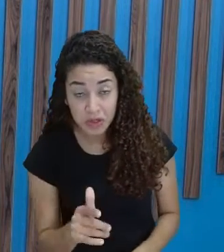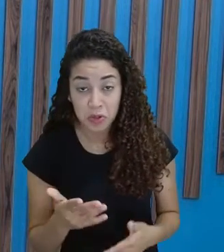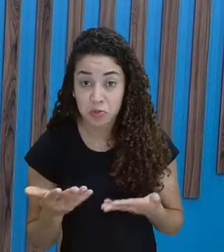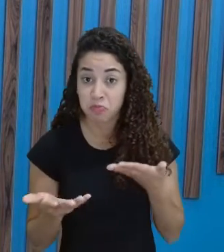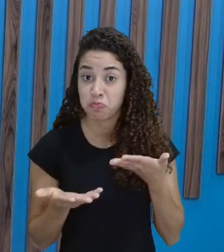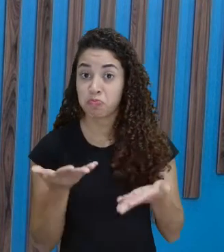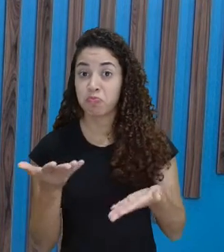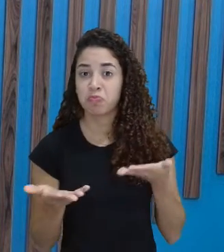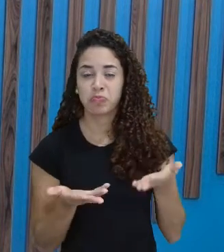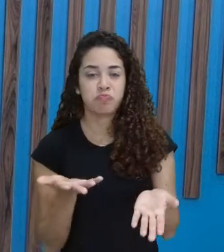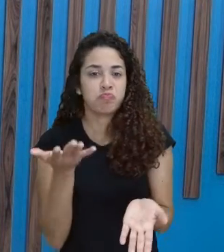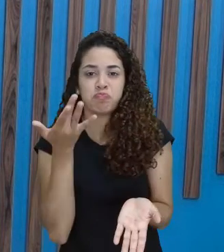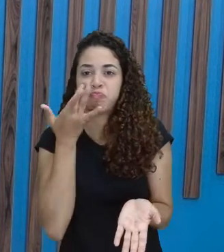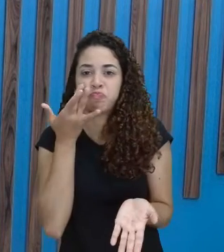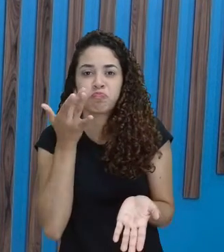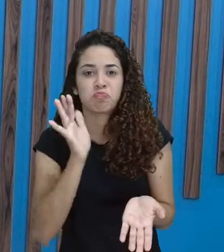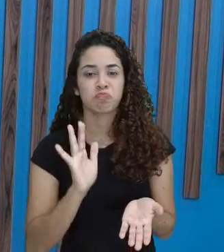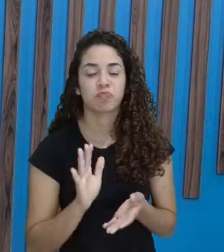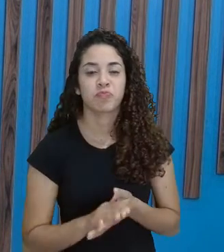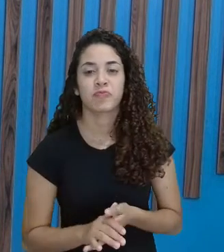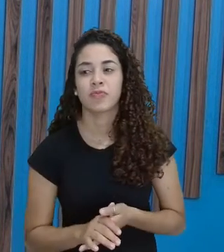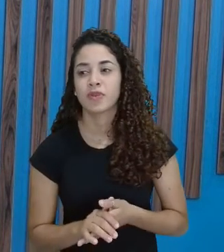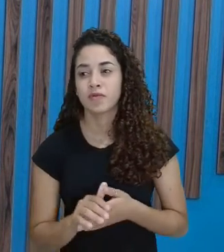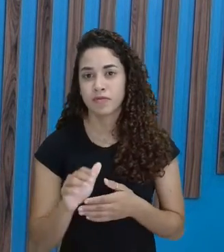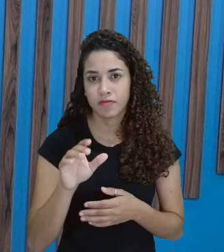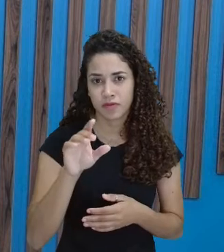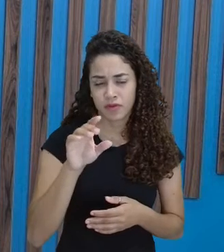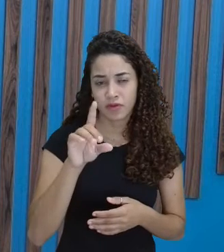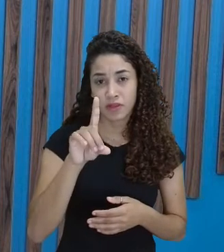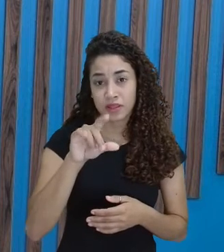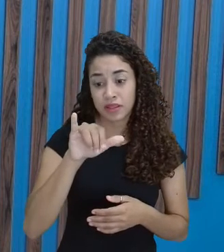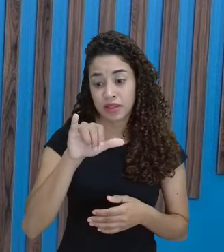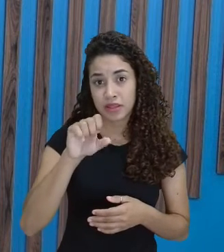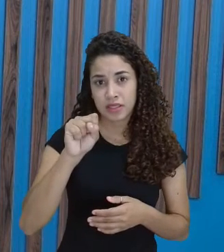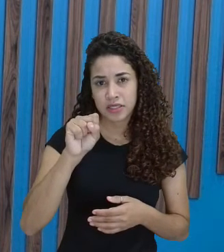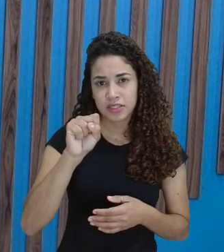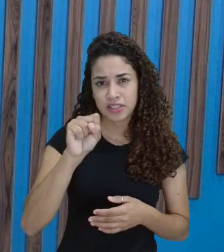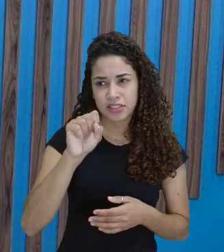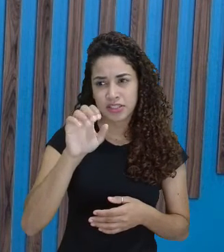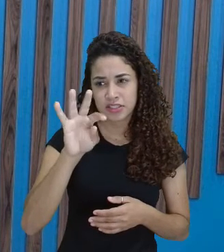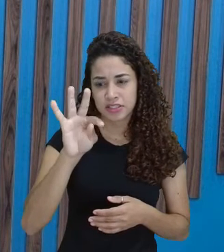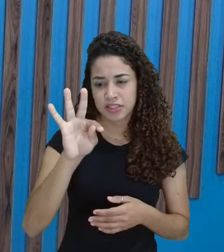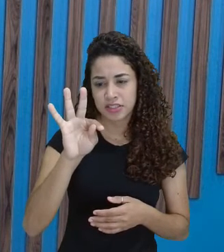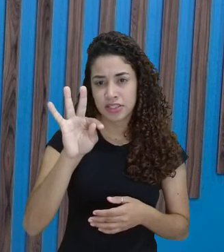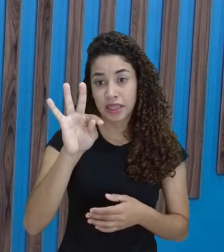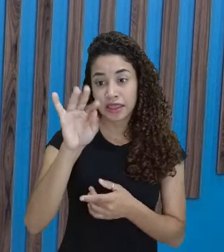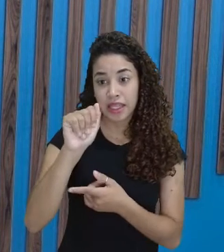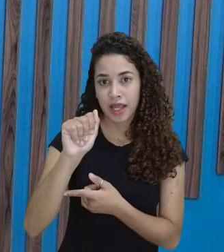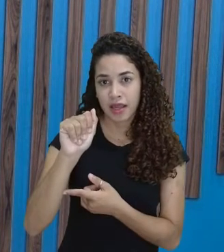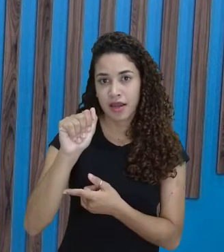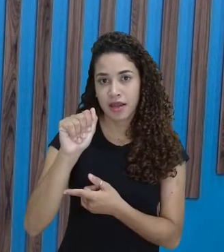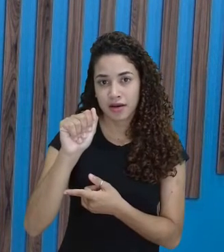Não sei, deixa eu ver. Não. Diz ter. Ó. A outra é um A.